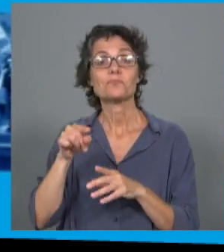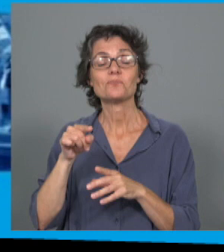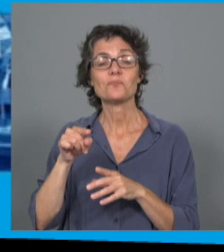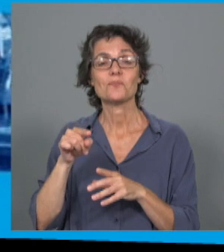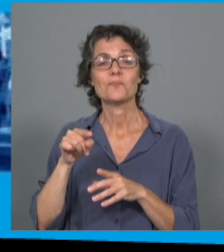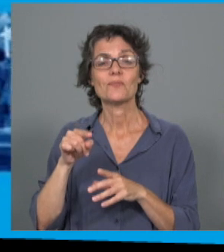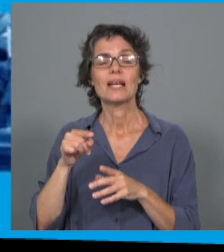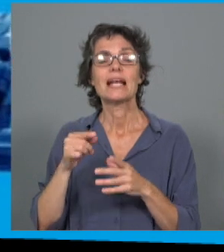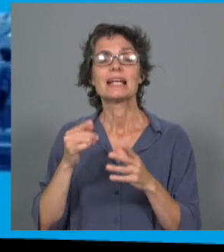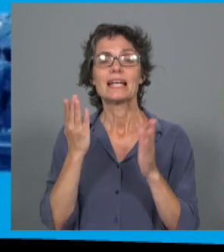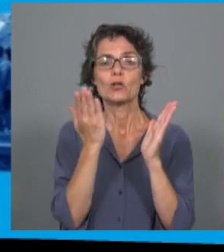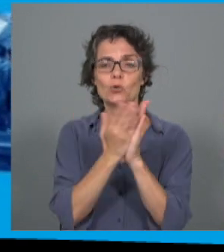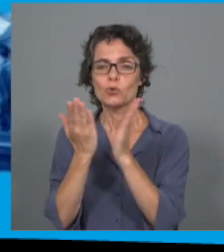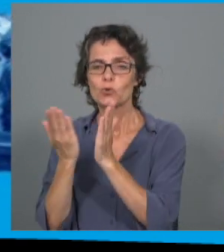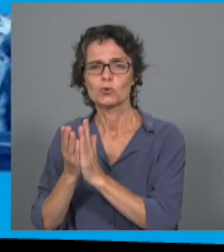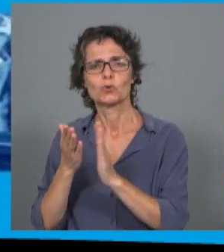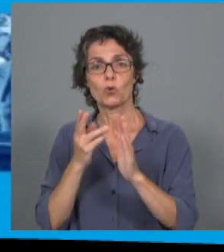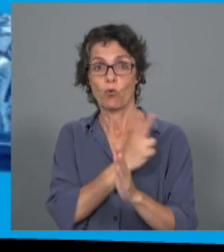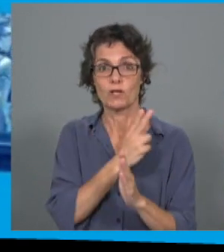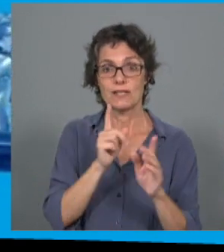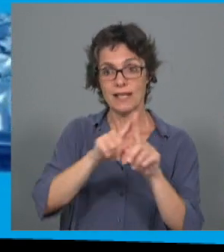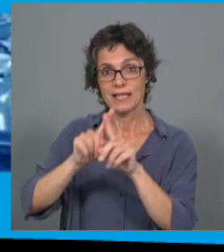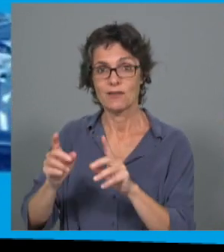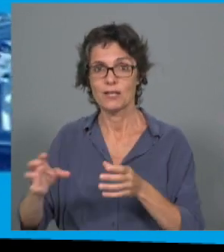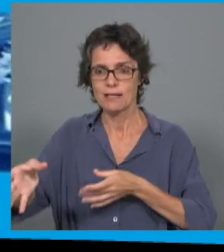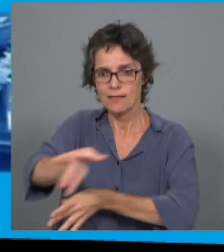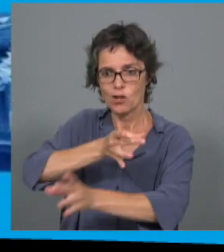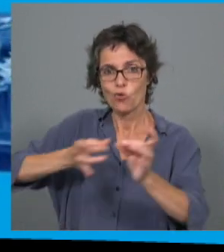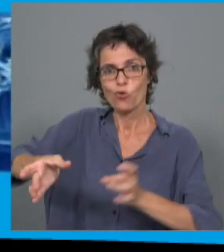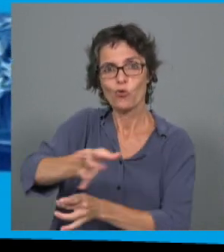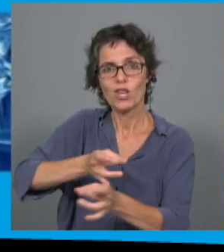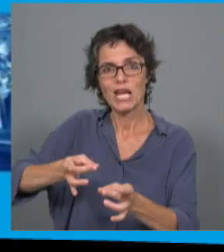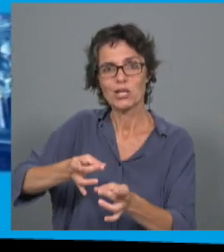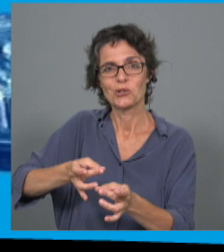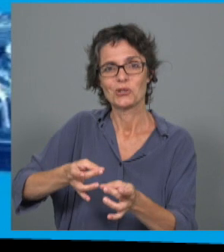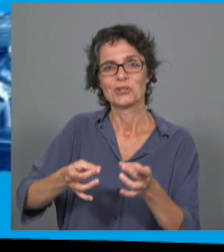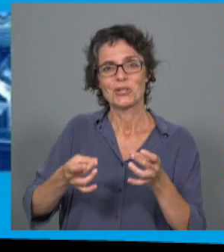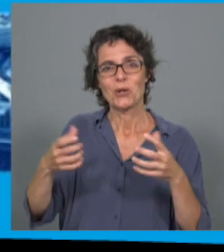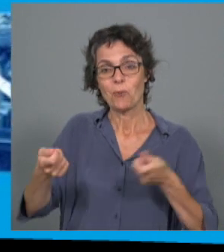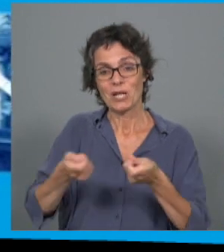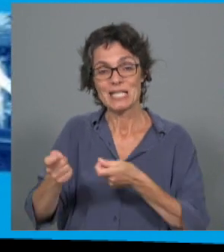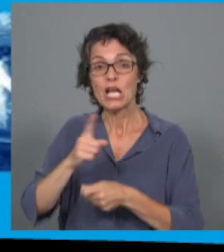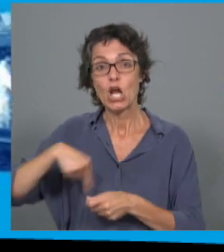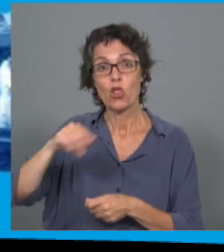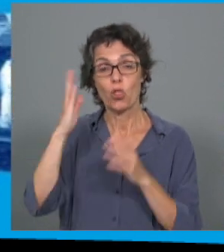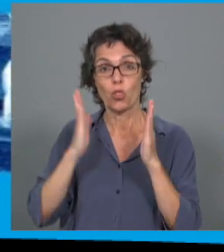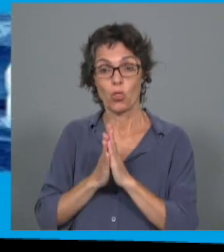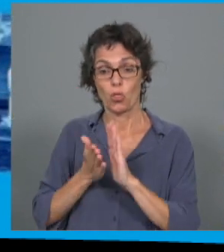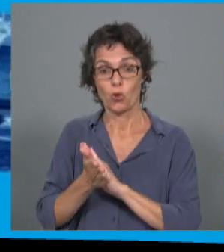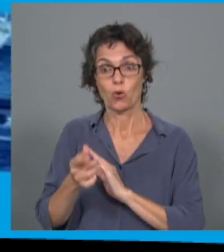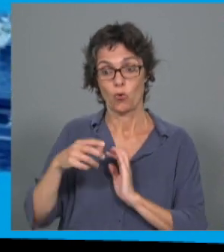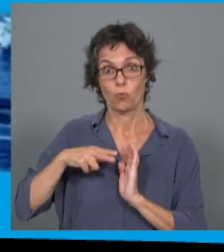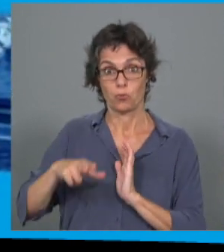entre colégios ou universidades, e nós, enquanto colégio português, porque também não somos assim